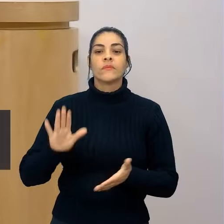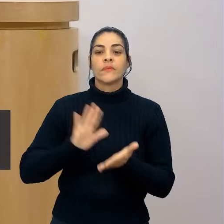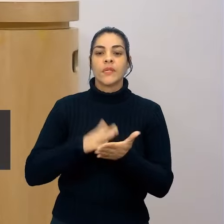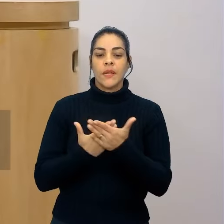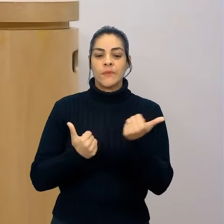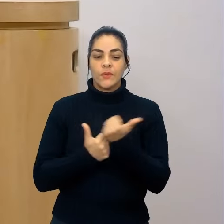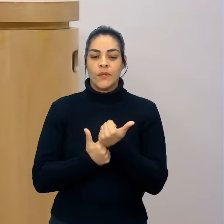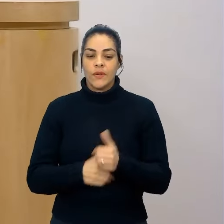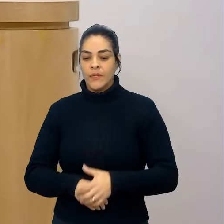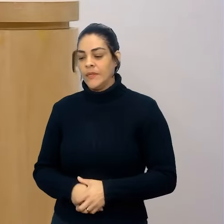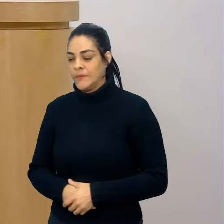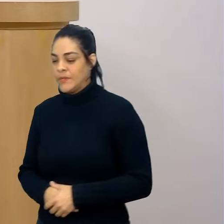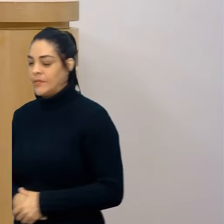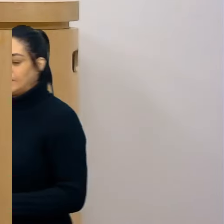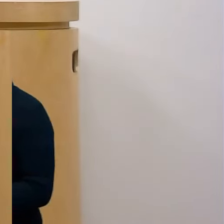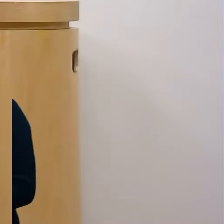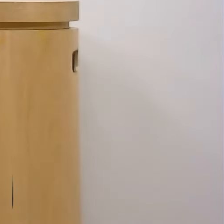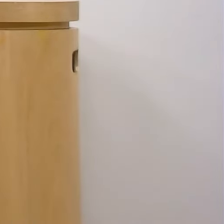tempo maior.